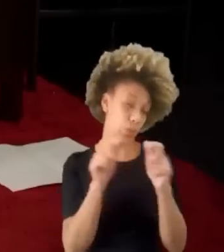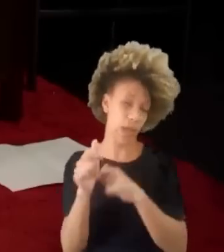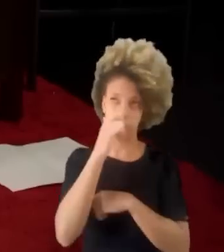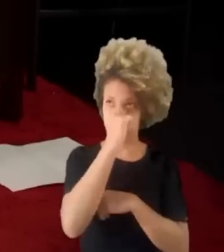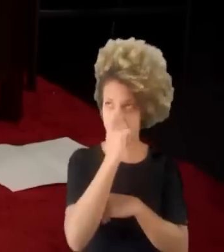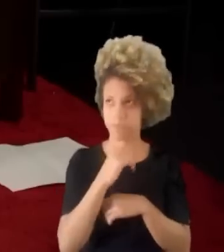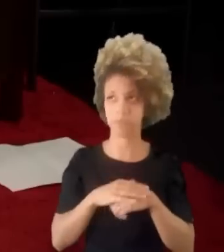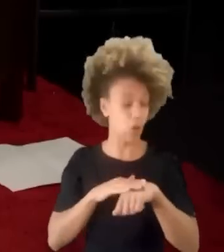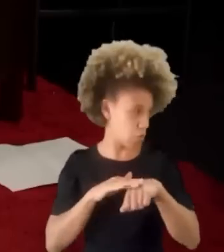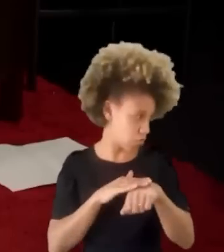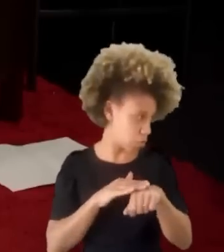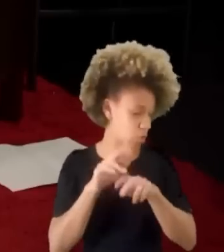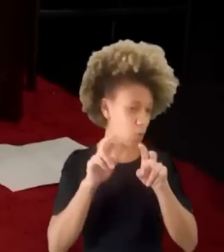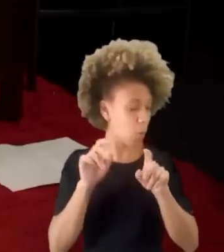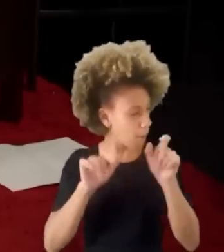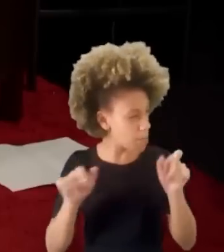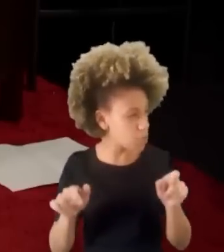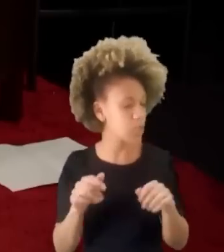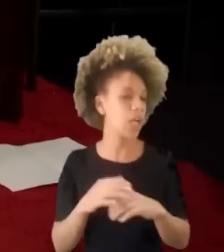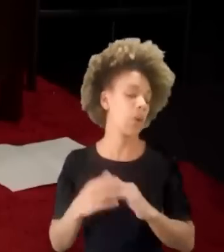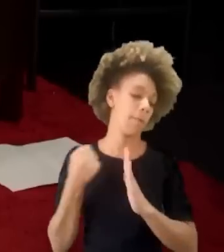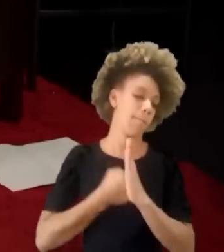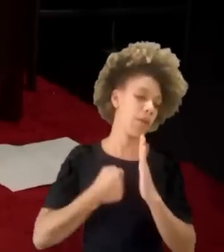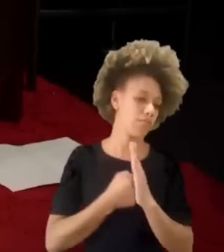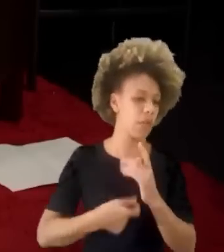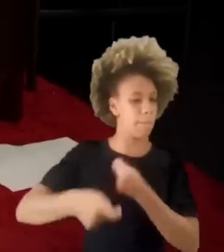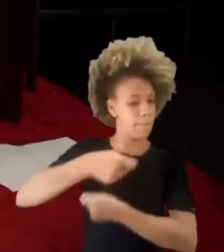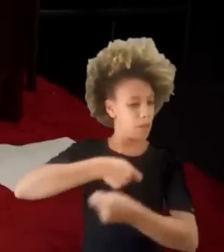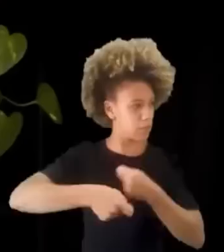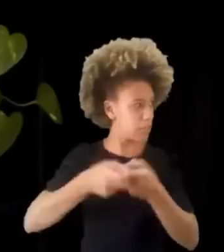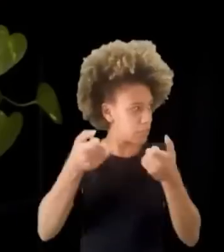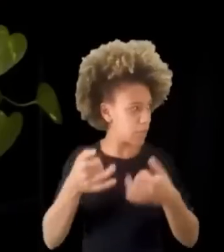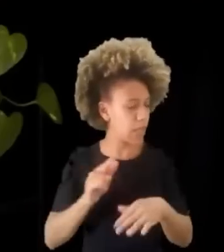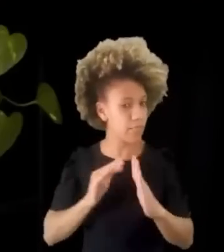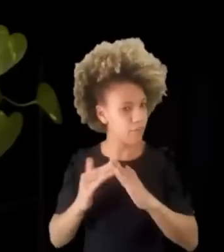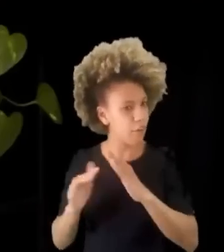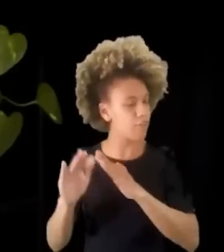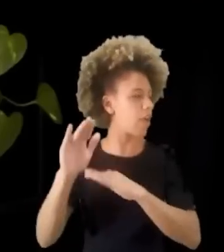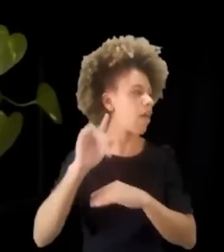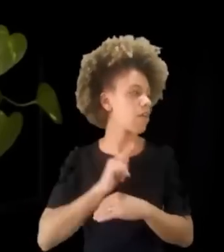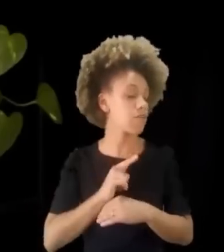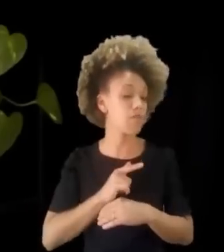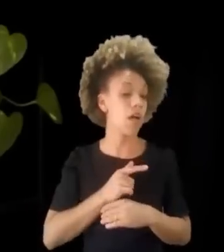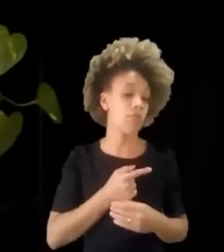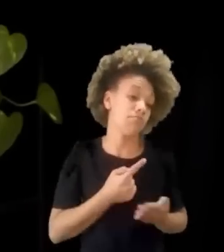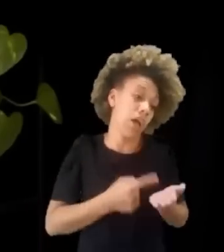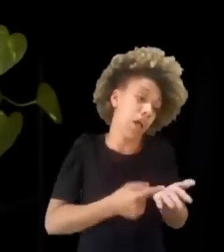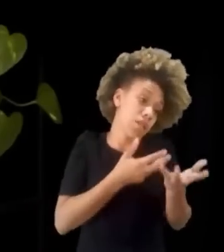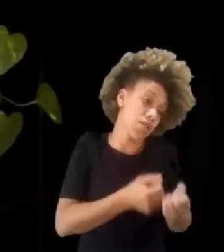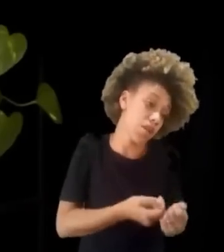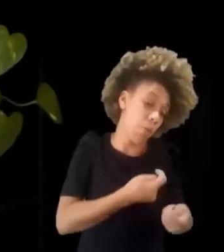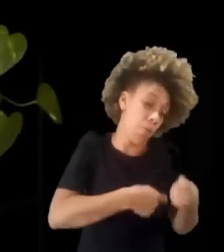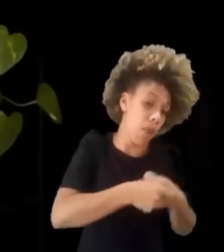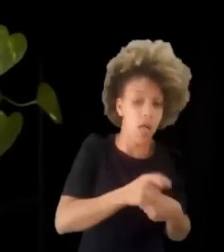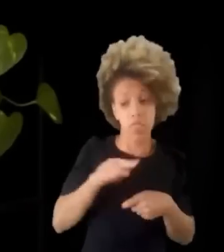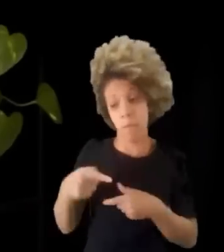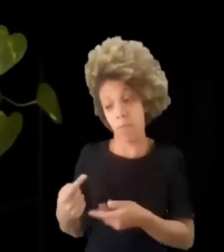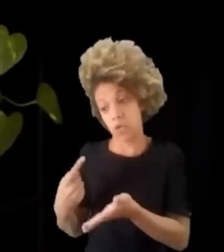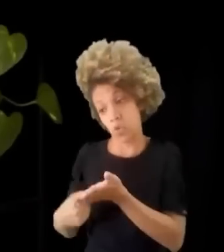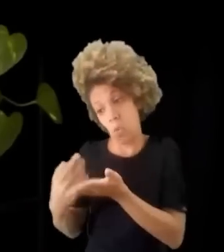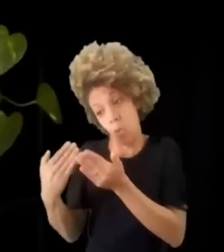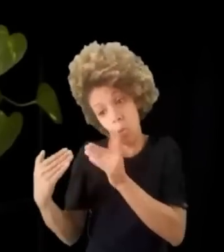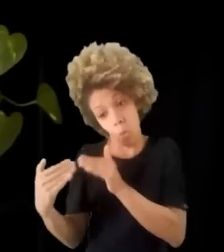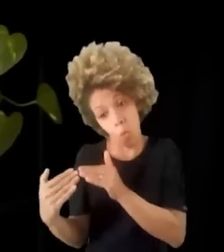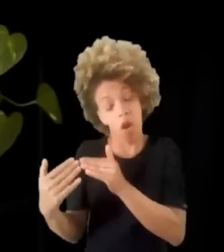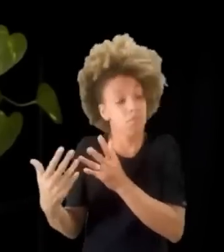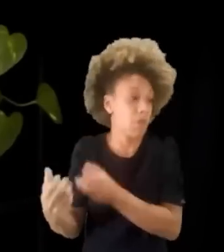que tipo a gente conversou com muita gente aqui que fala de Milícia e tal o cara conta a história mano tem favela que o cara tá do lado do tráfico e de repente o cara tá do lado da milícia porque